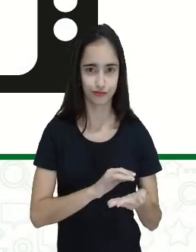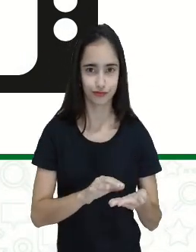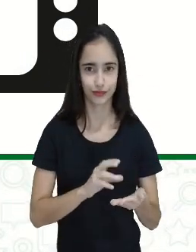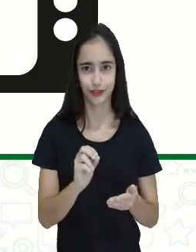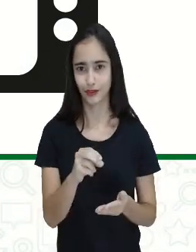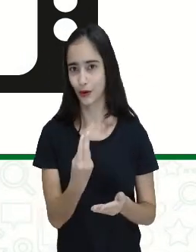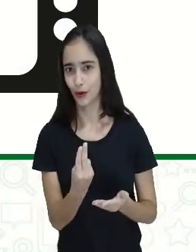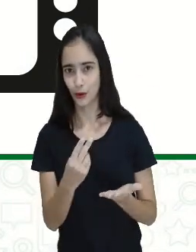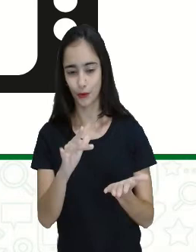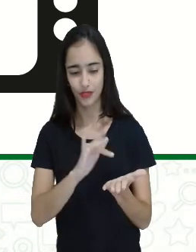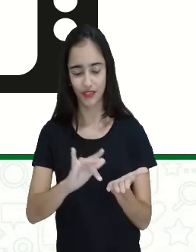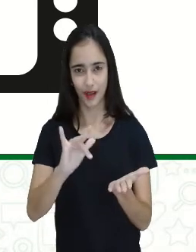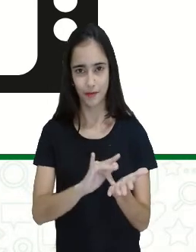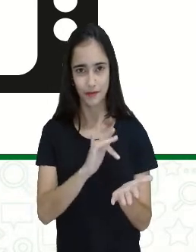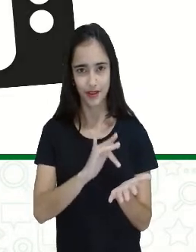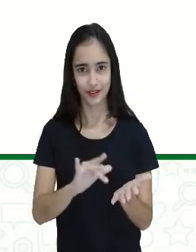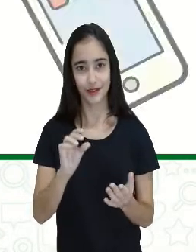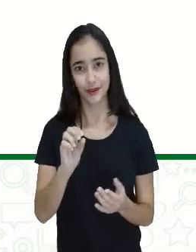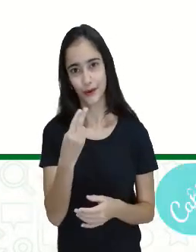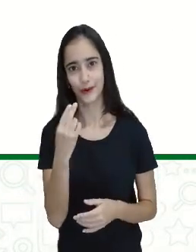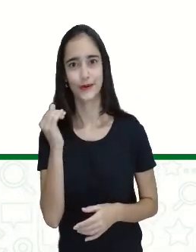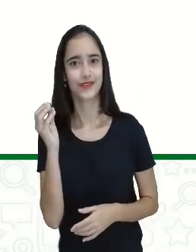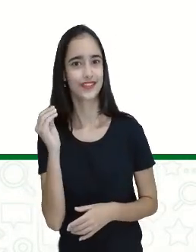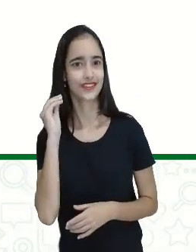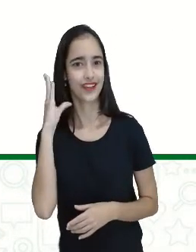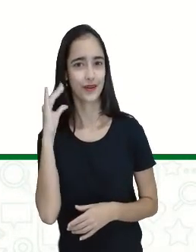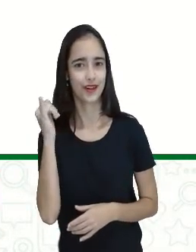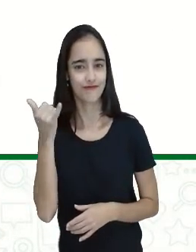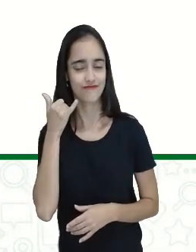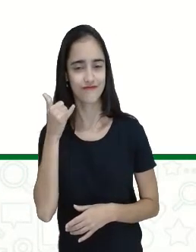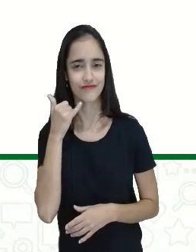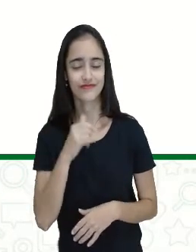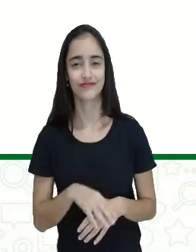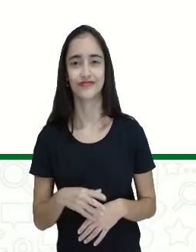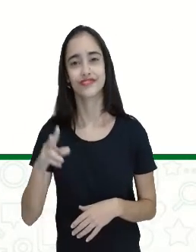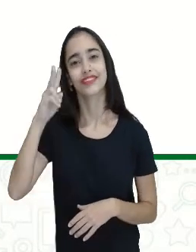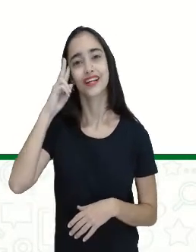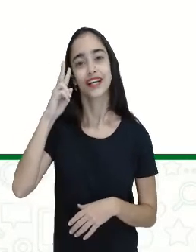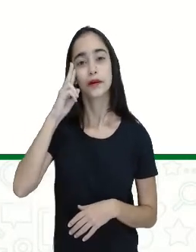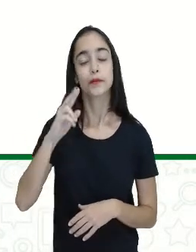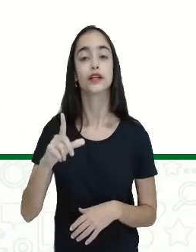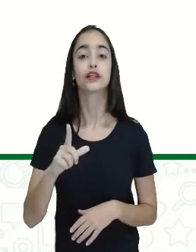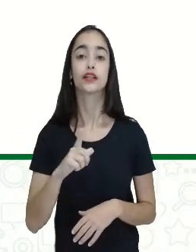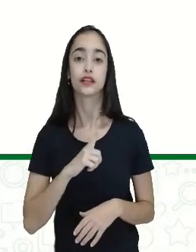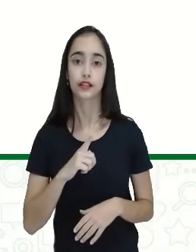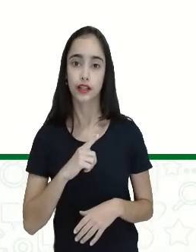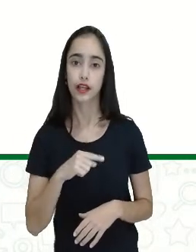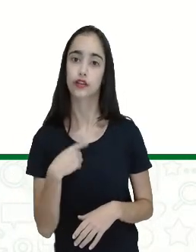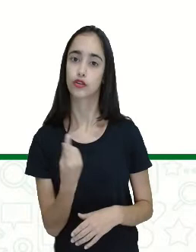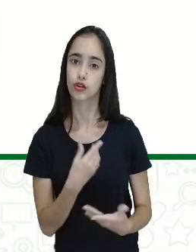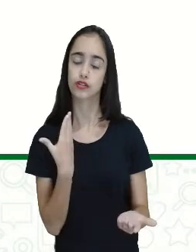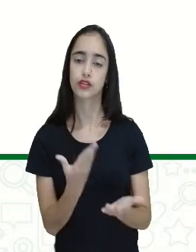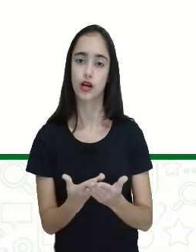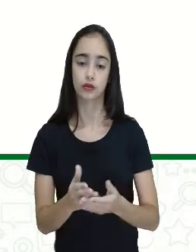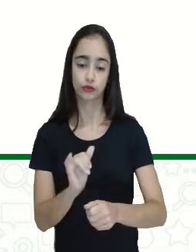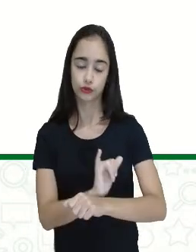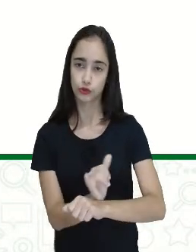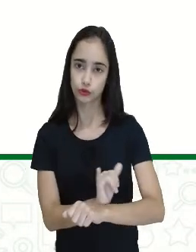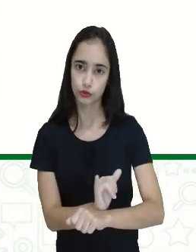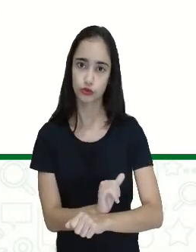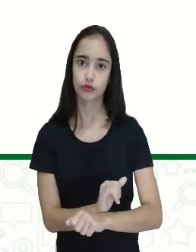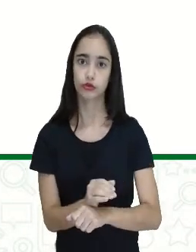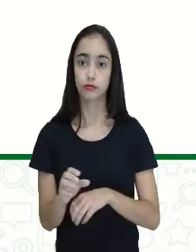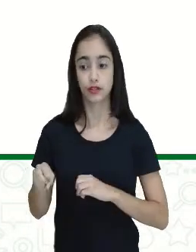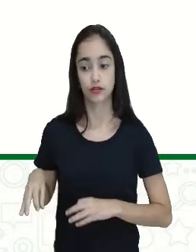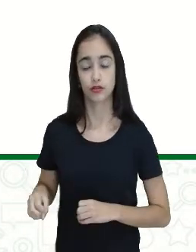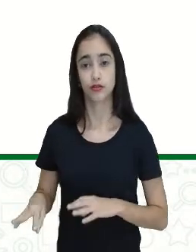ou celular. Lembrando que nossa aula ficará registrada no YouTube, no canal Educa